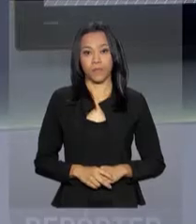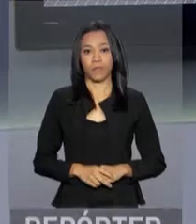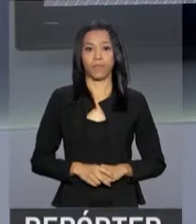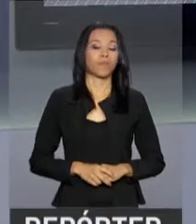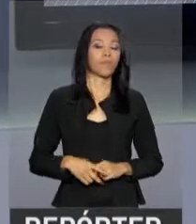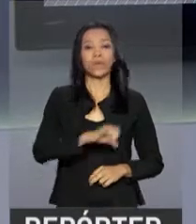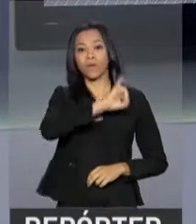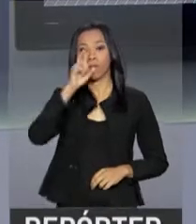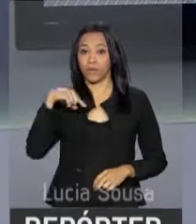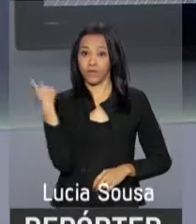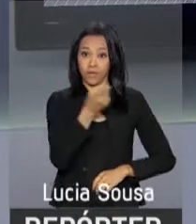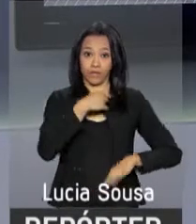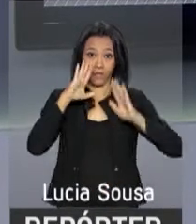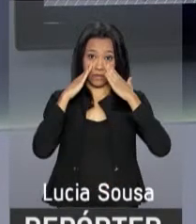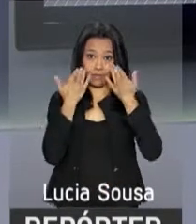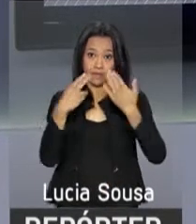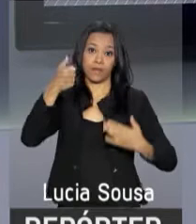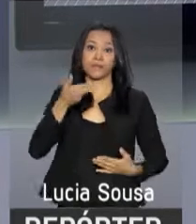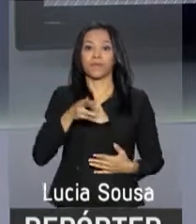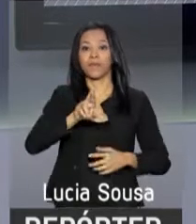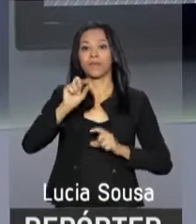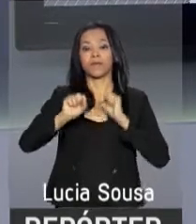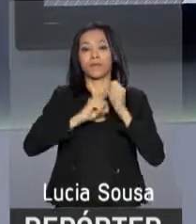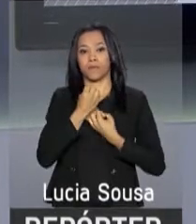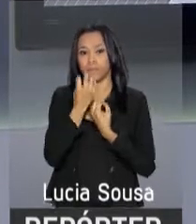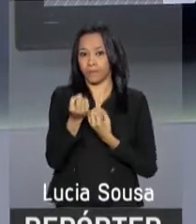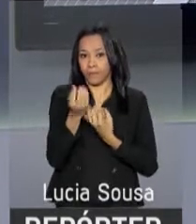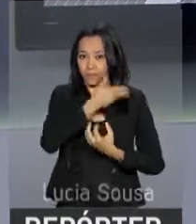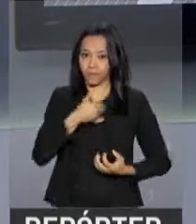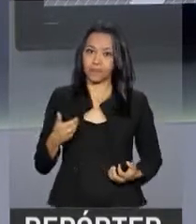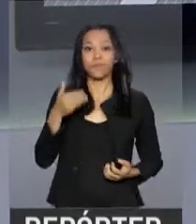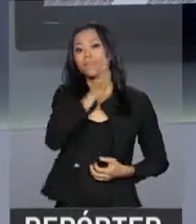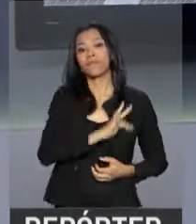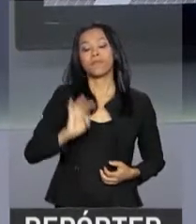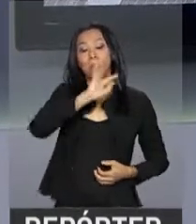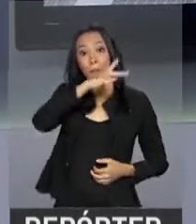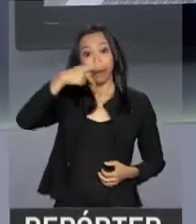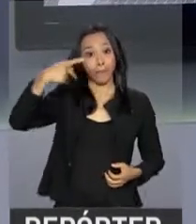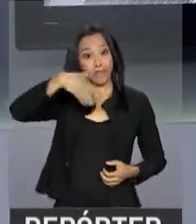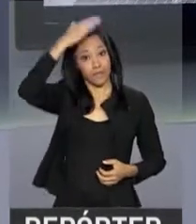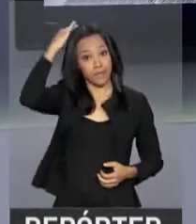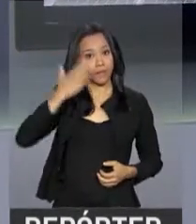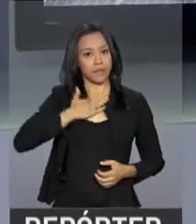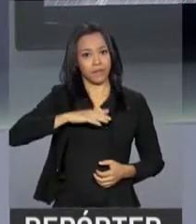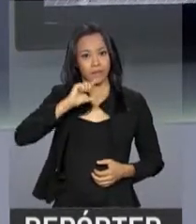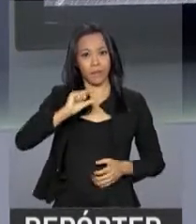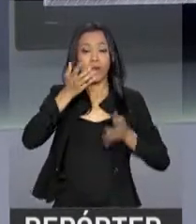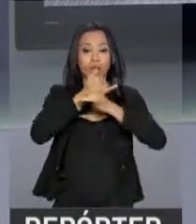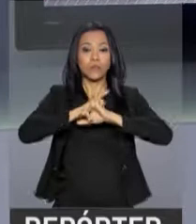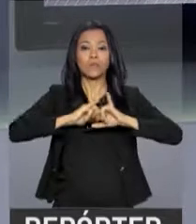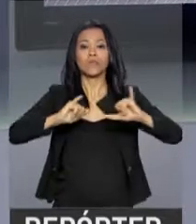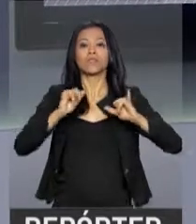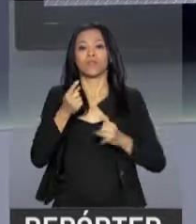lá estamos de volta com o repórter nbr notícias do governo federal o presidente michel temer anuncia daqui a pouco a liberação